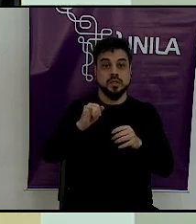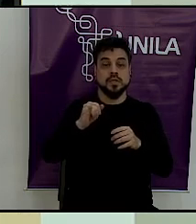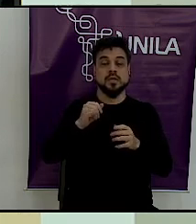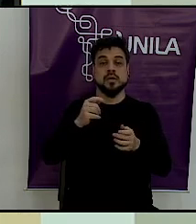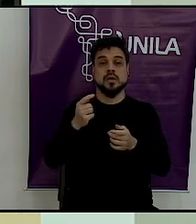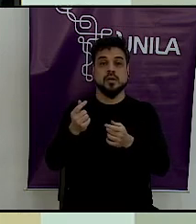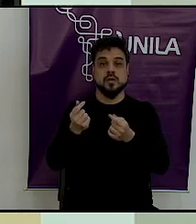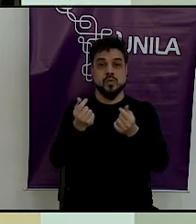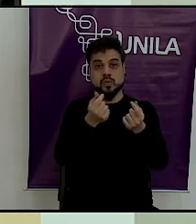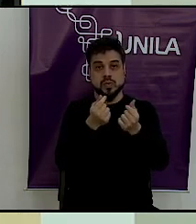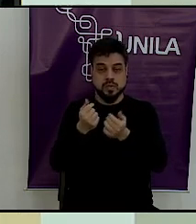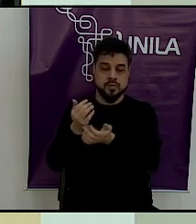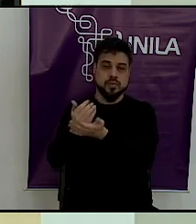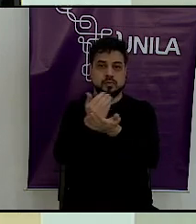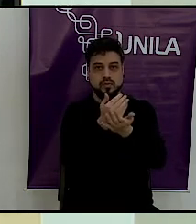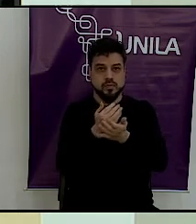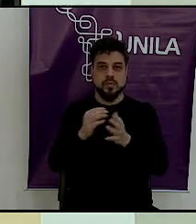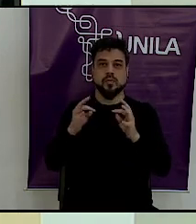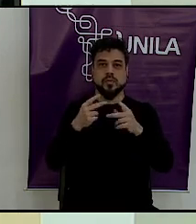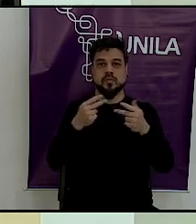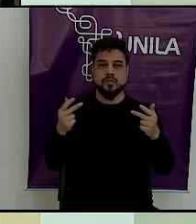orçamento participativo.